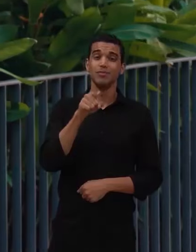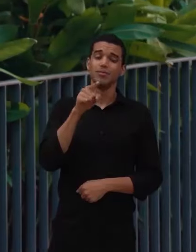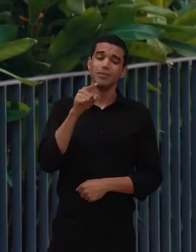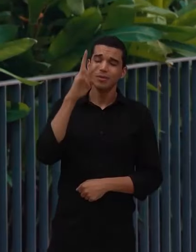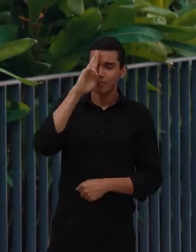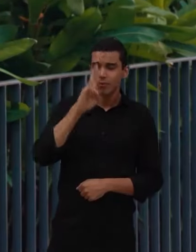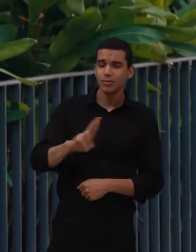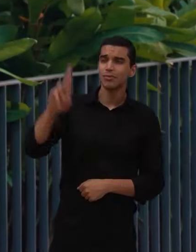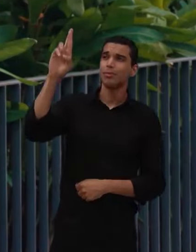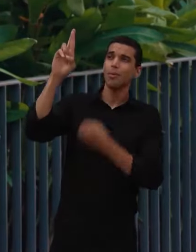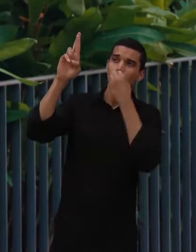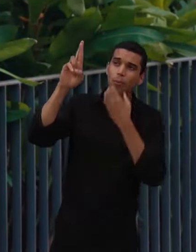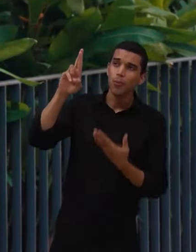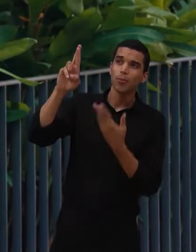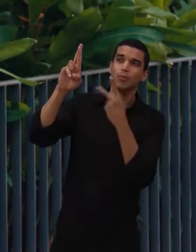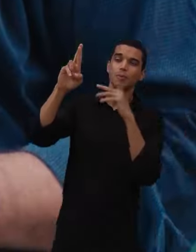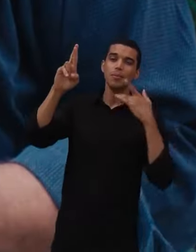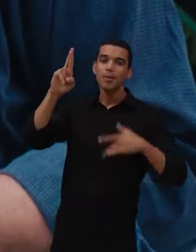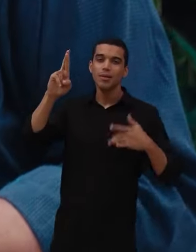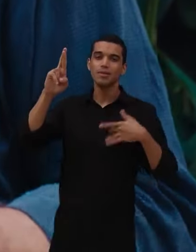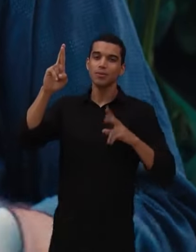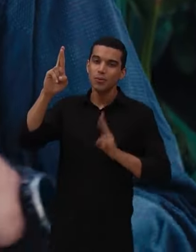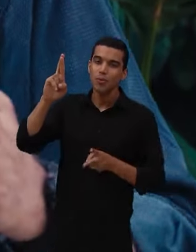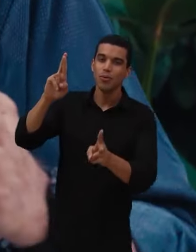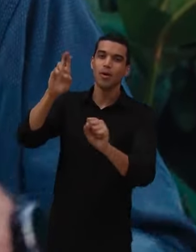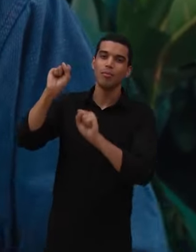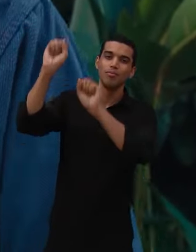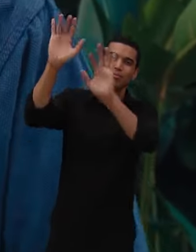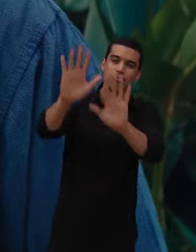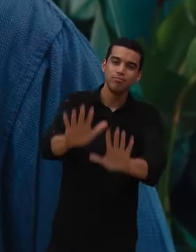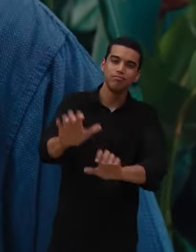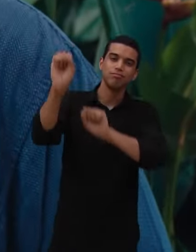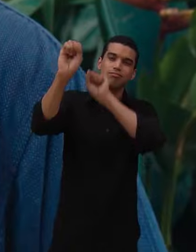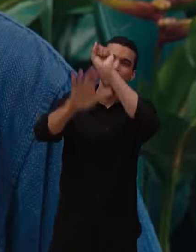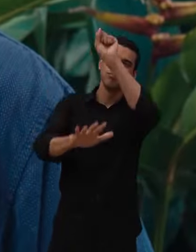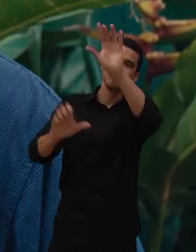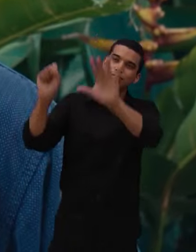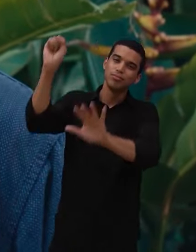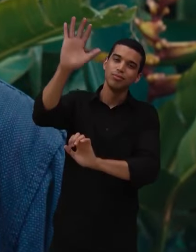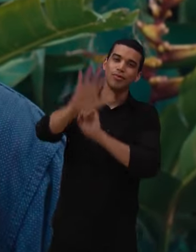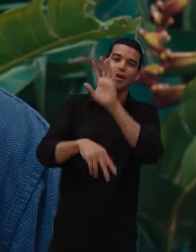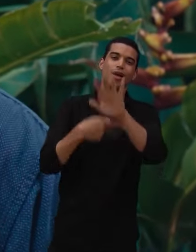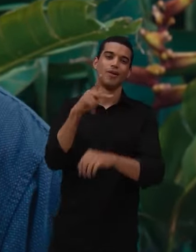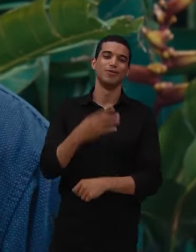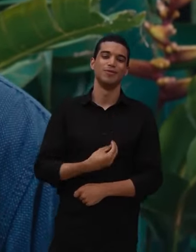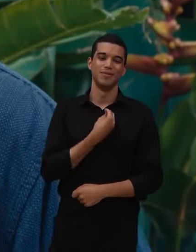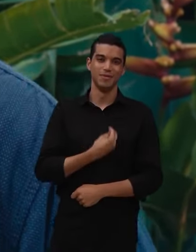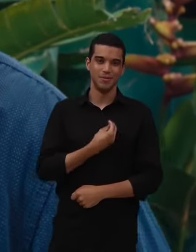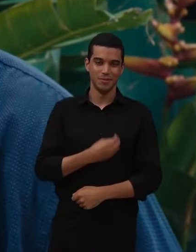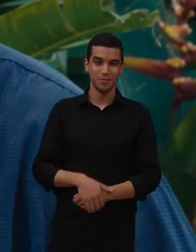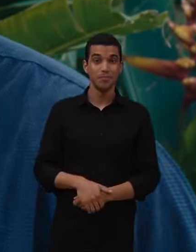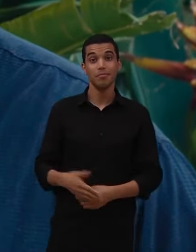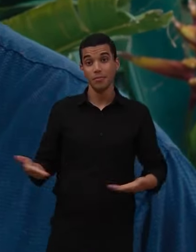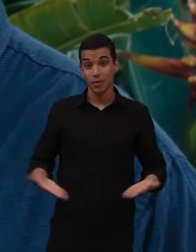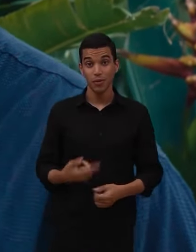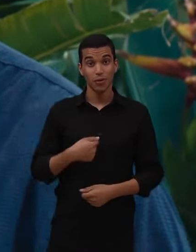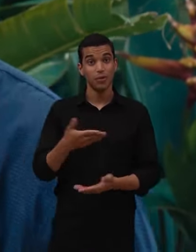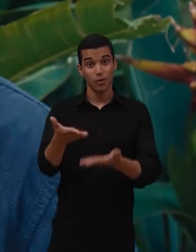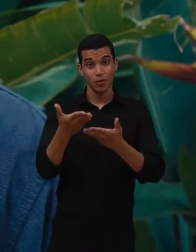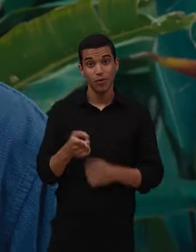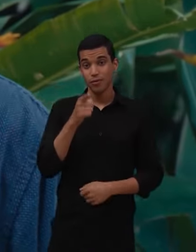a orar por você, orar pela sua família, e esse é o propósito de Deus, te ouvir. Pai, no